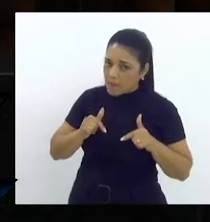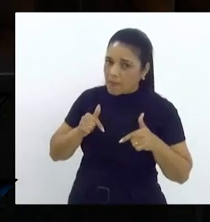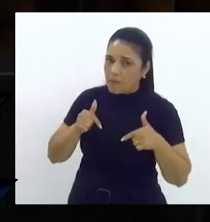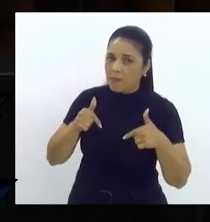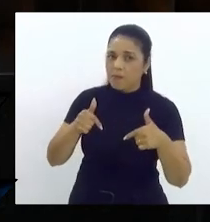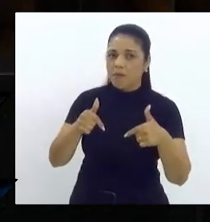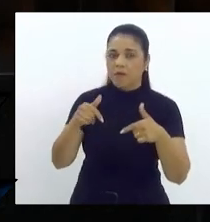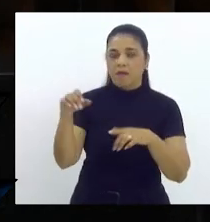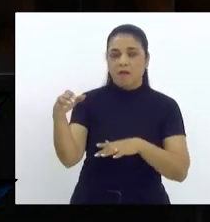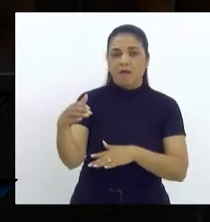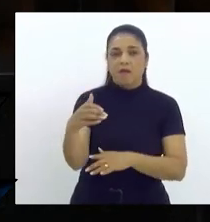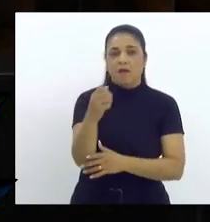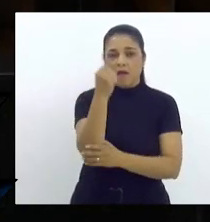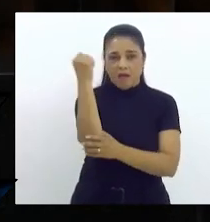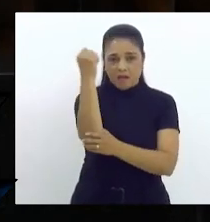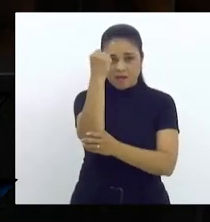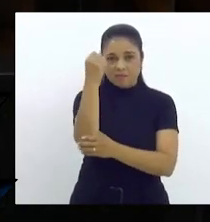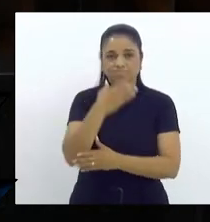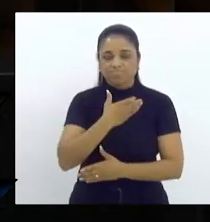a crise fiscal.